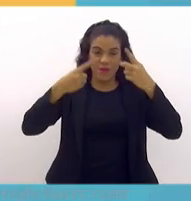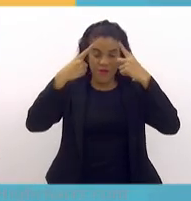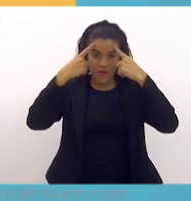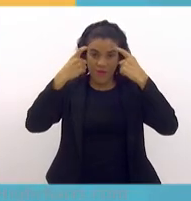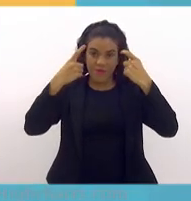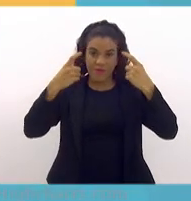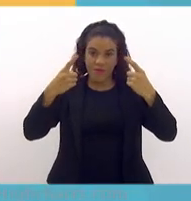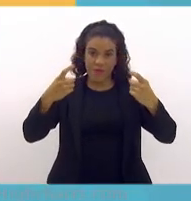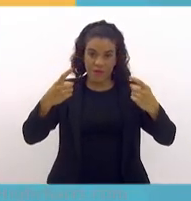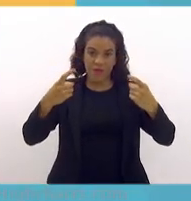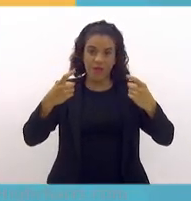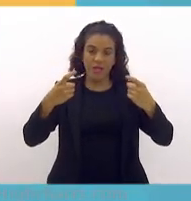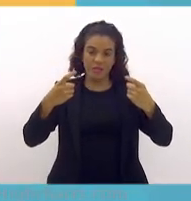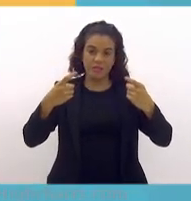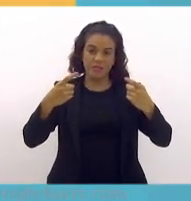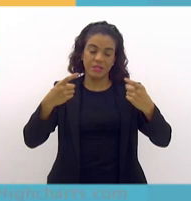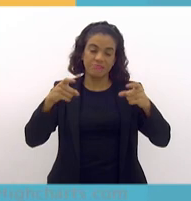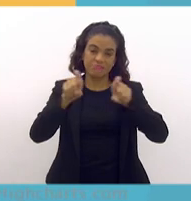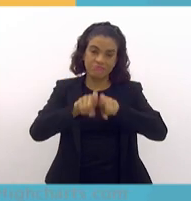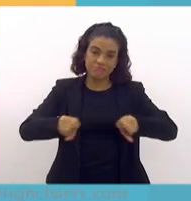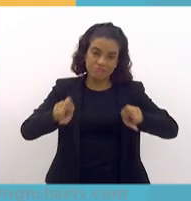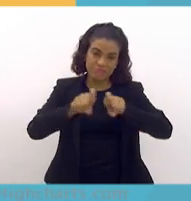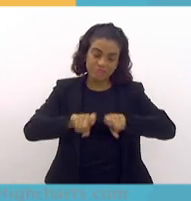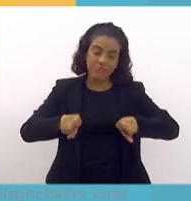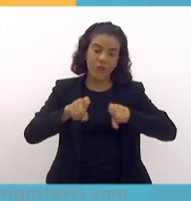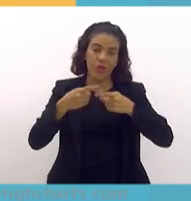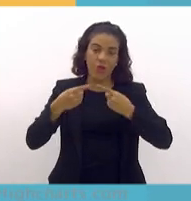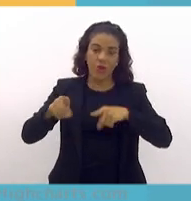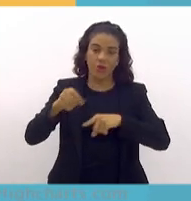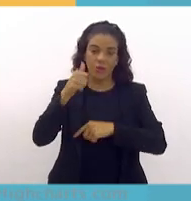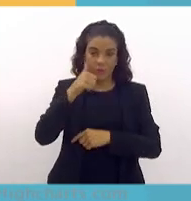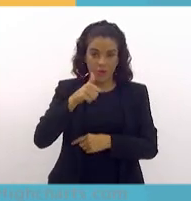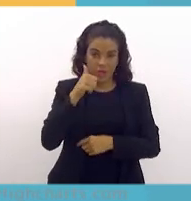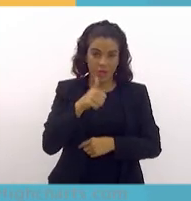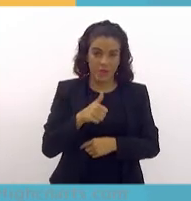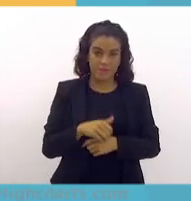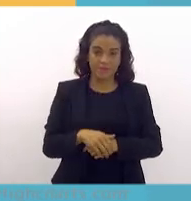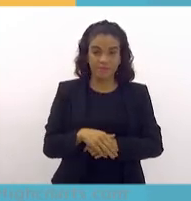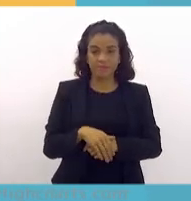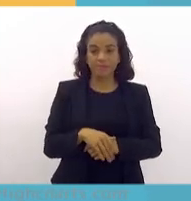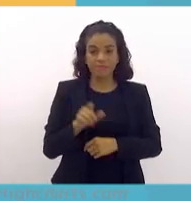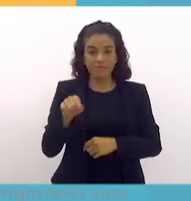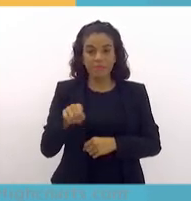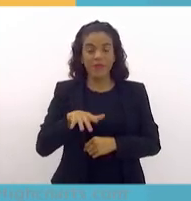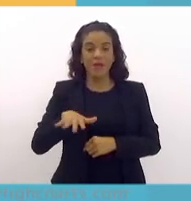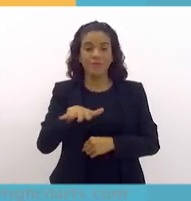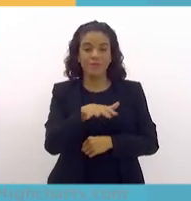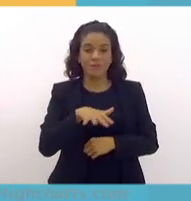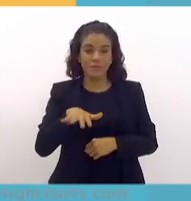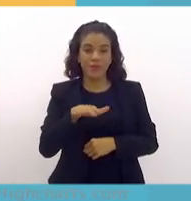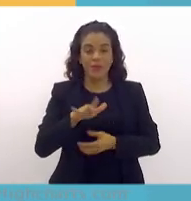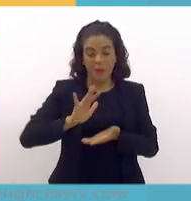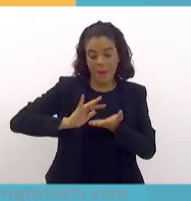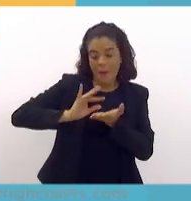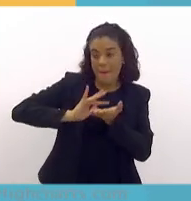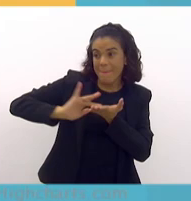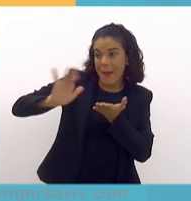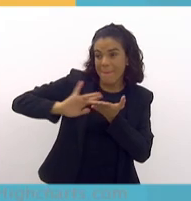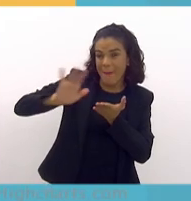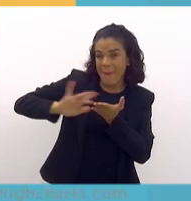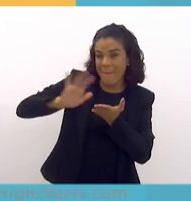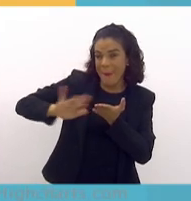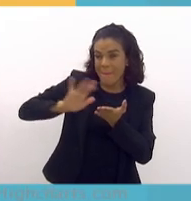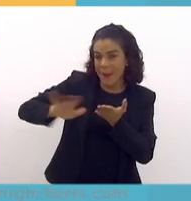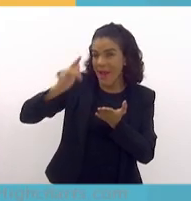como eu disse, uma das principais violências que atingem mulheres são os casos de compartilhamento não consensual